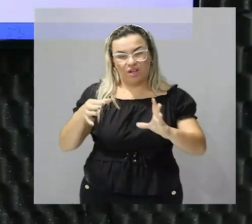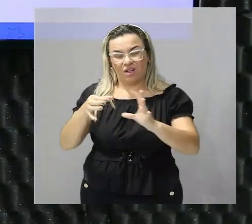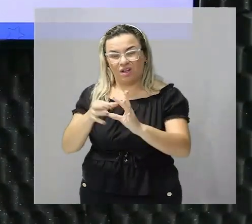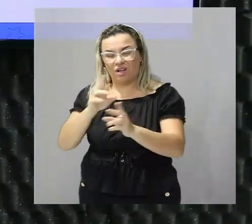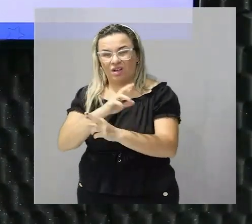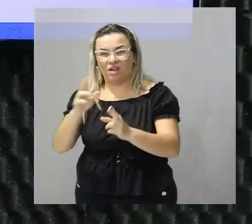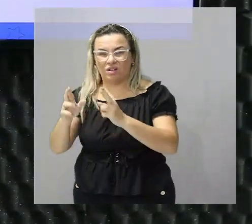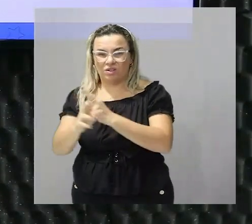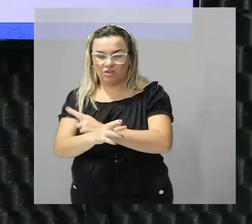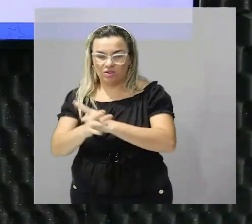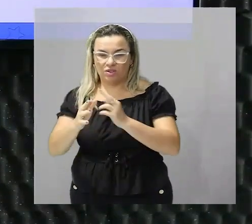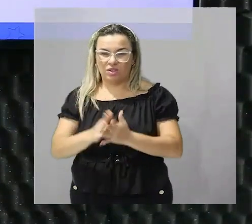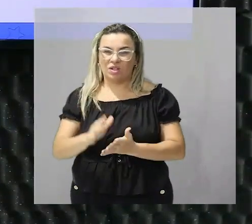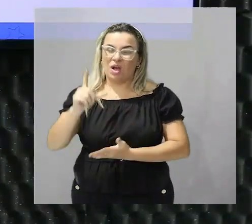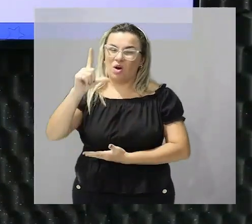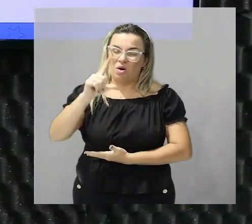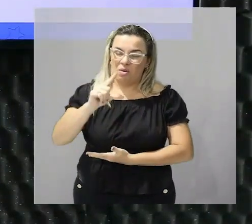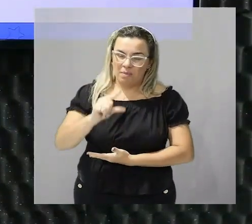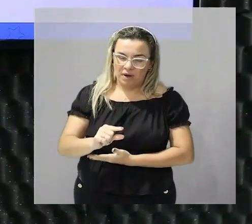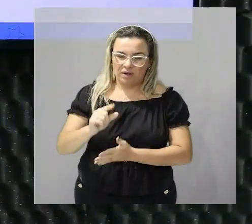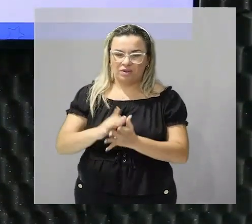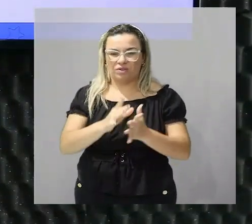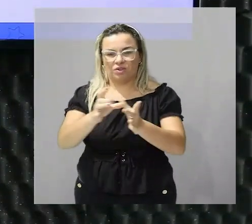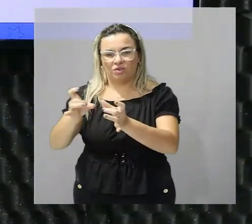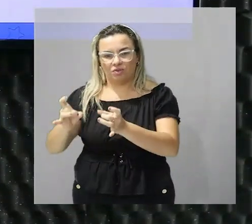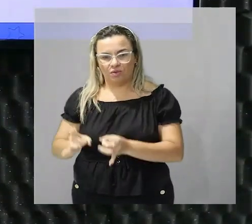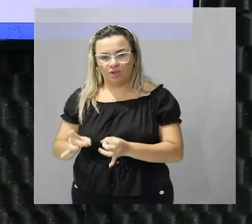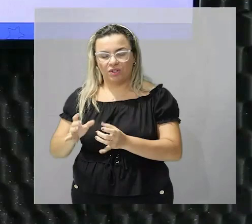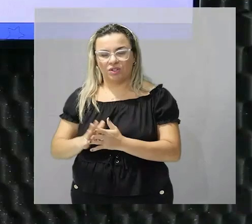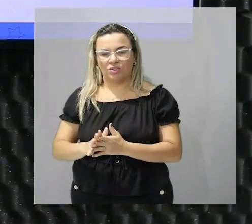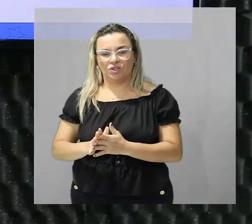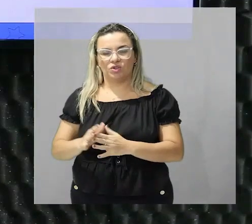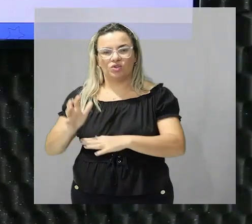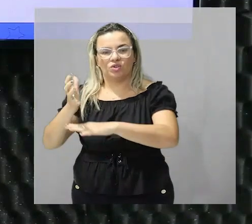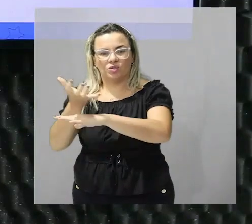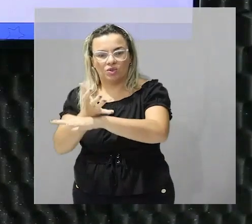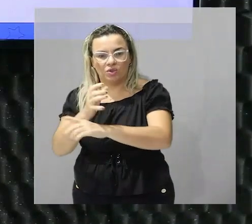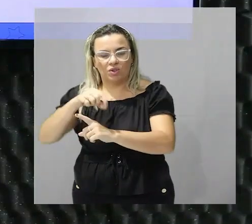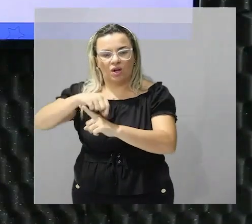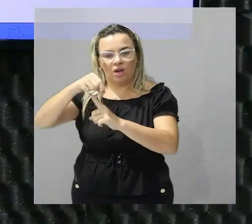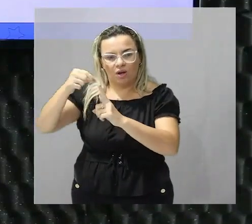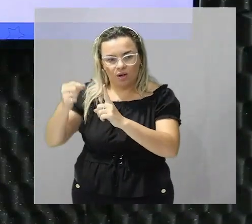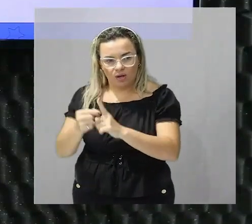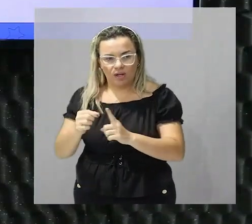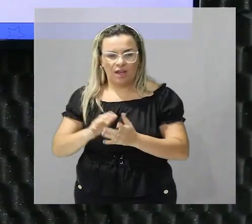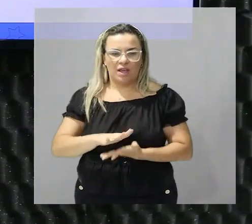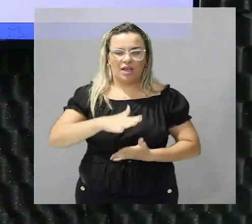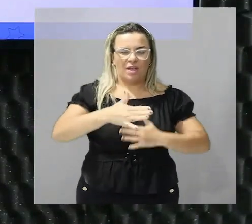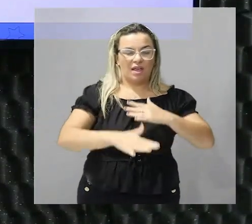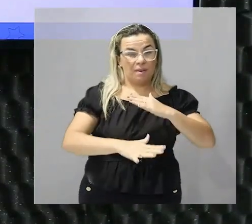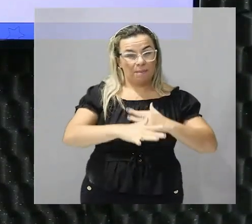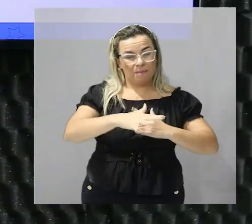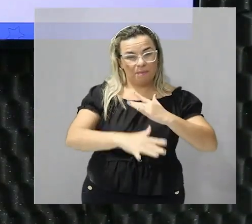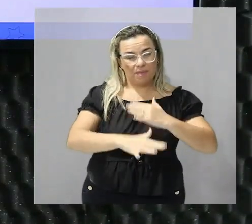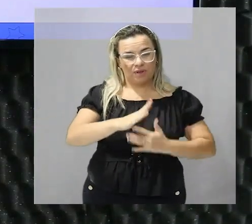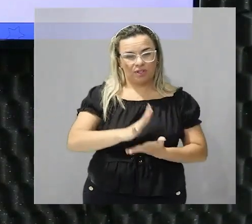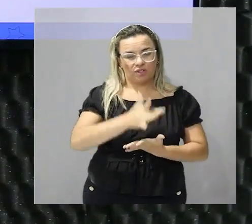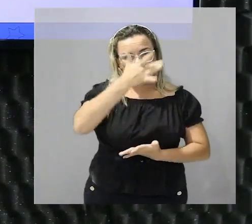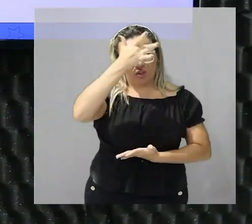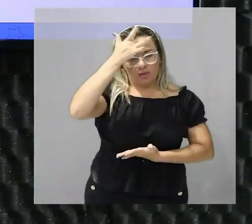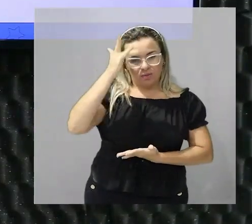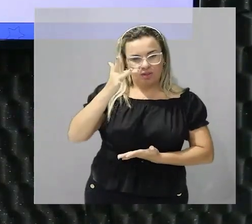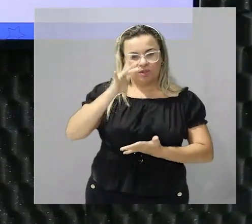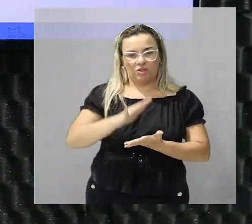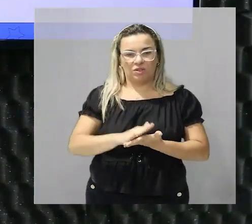venda do produto. Em média, um produtor gastava R$.200,00 por hectare